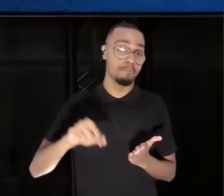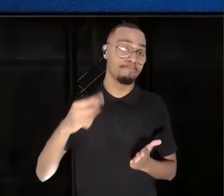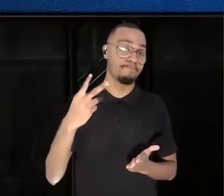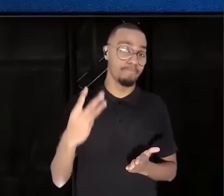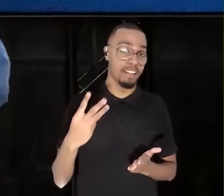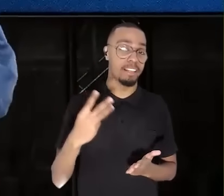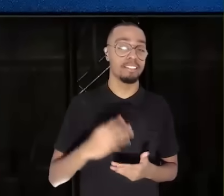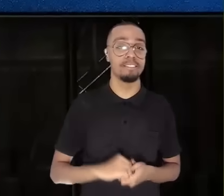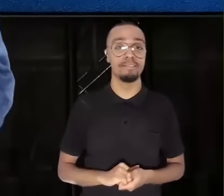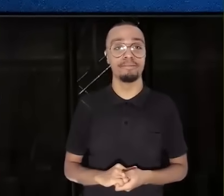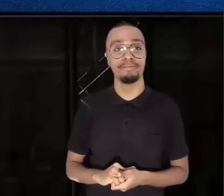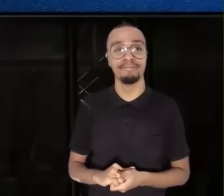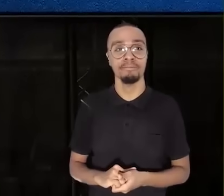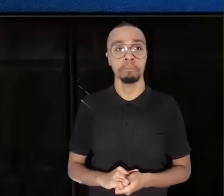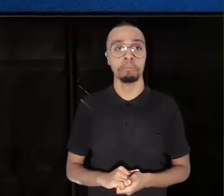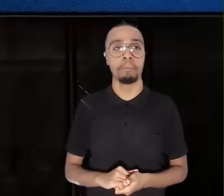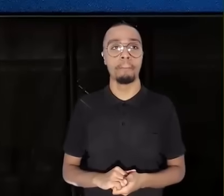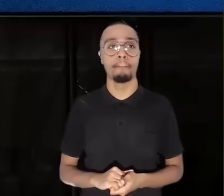Pela fé,